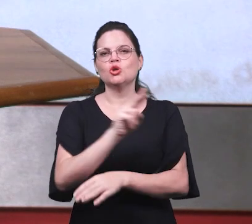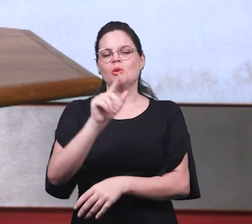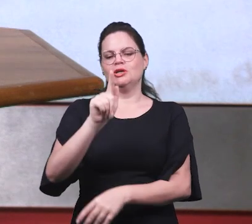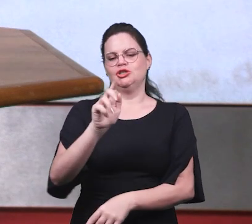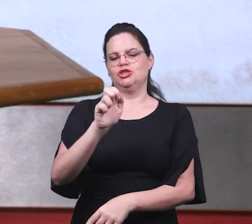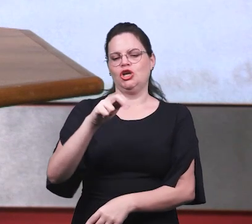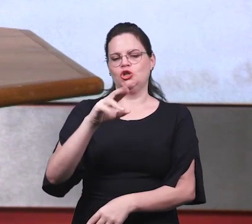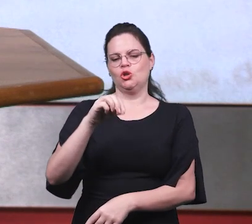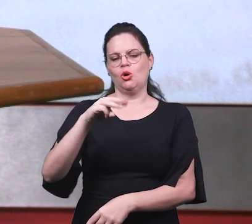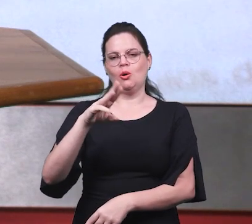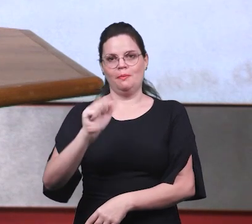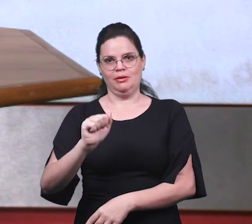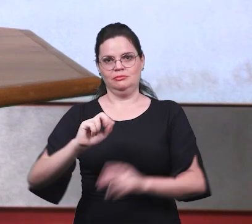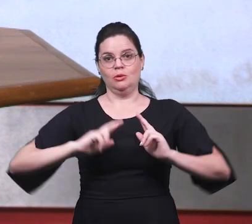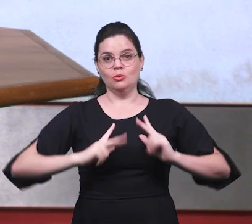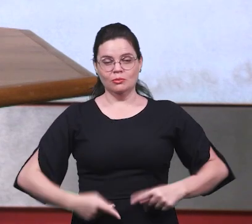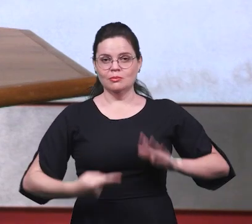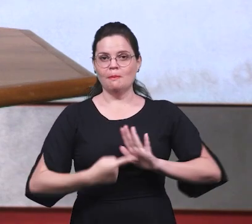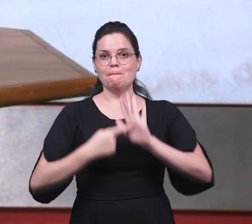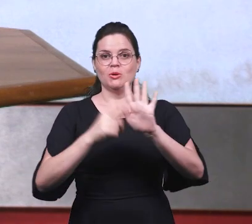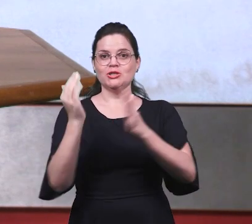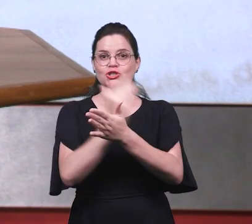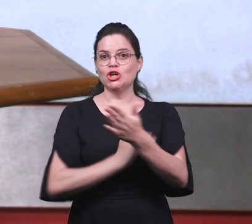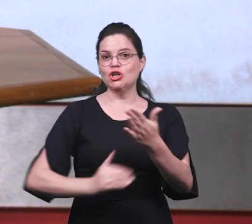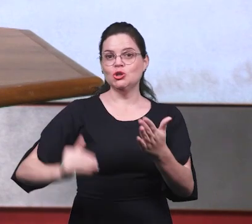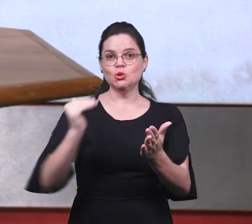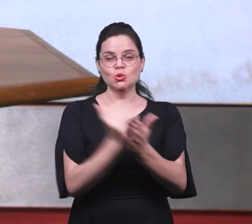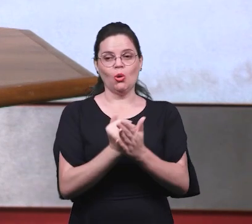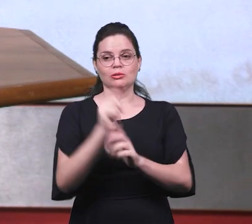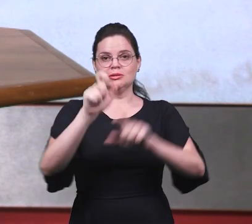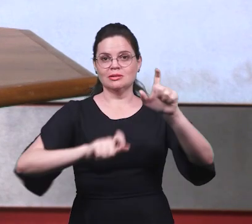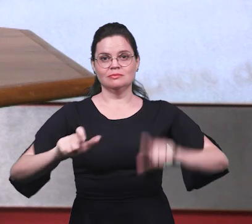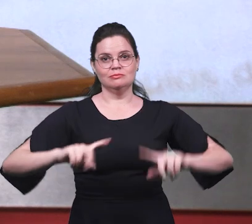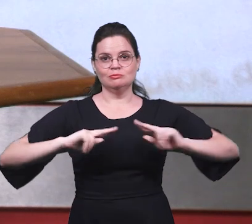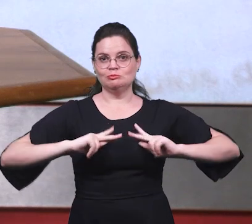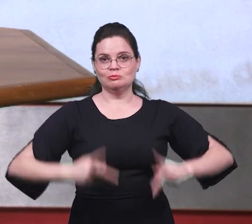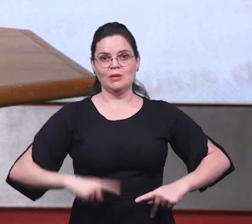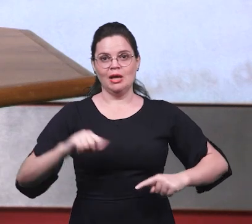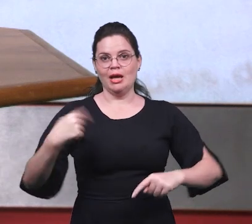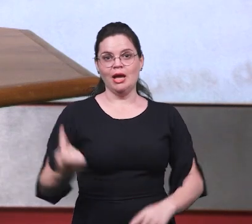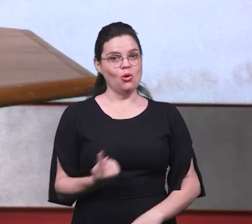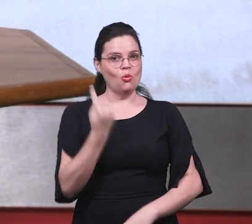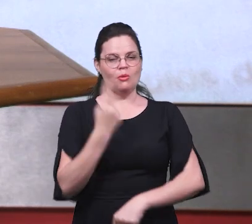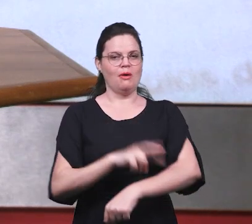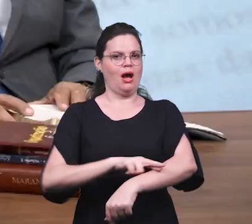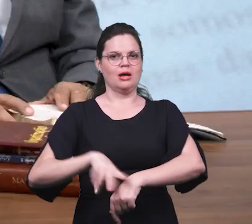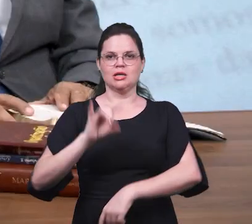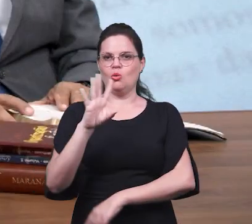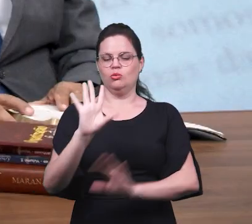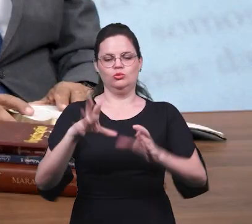demonstram que toda a humanidade é biologicamente uma só raça.